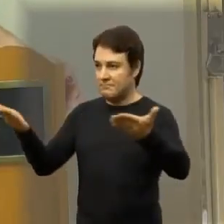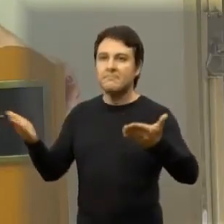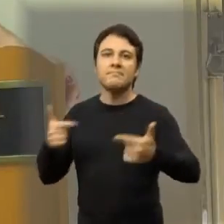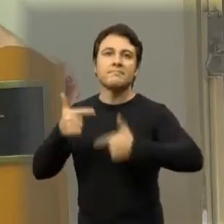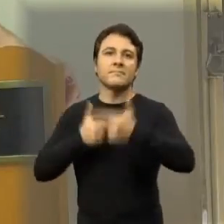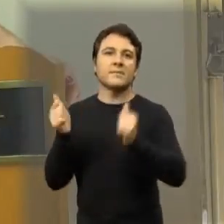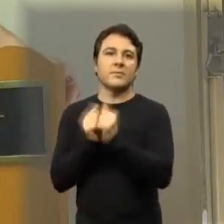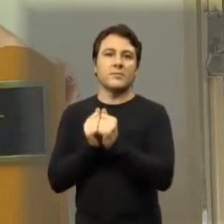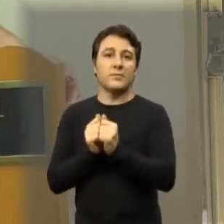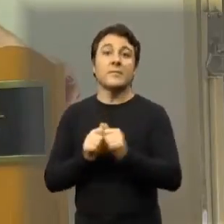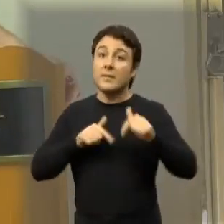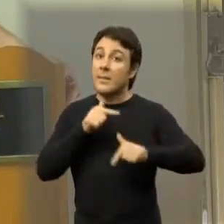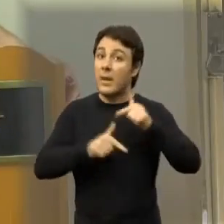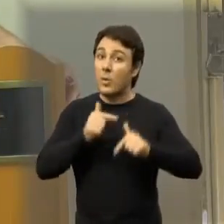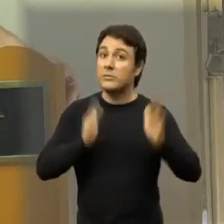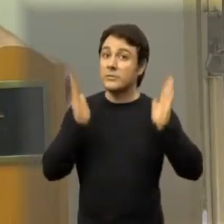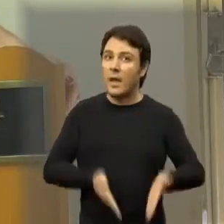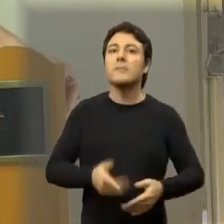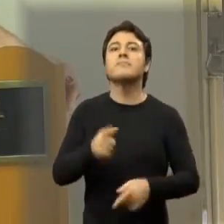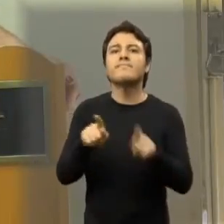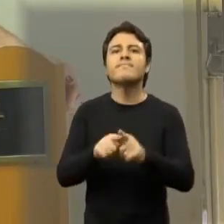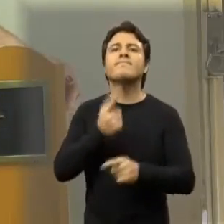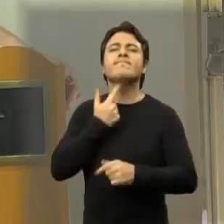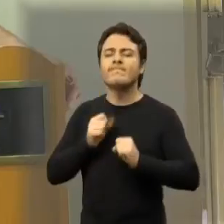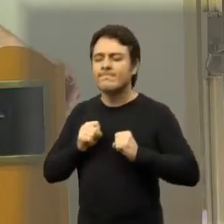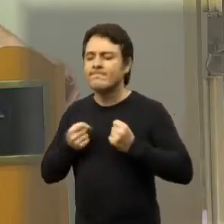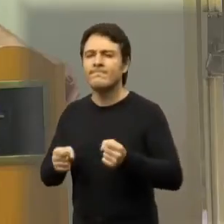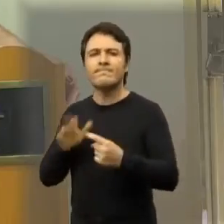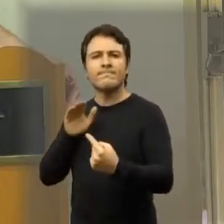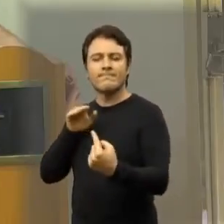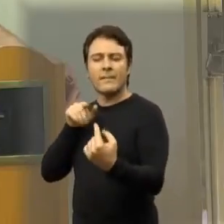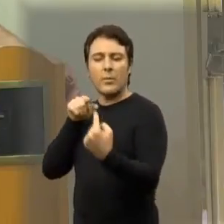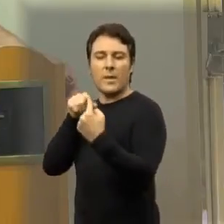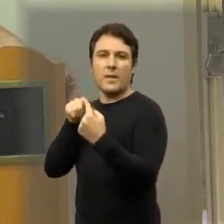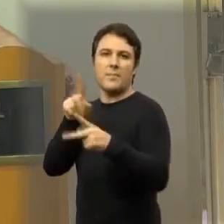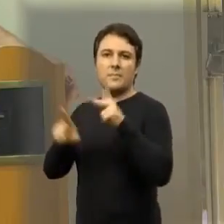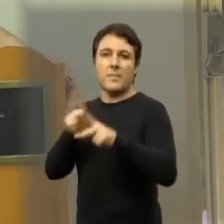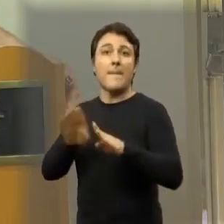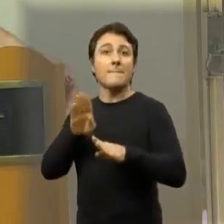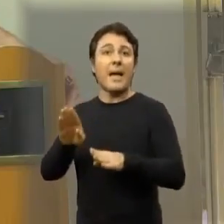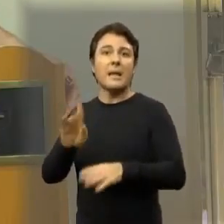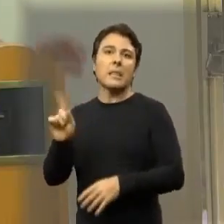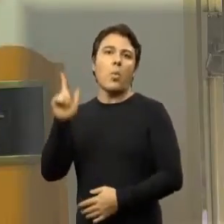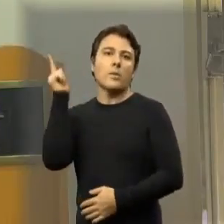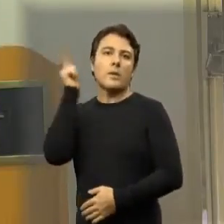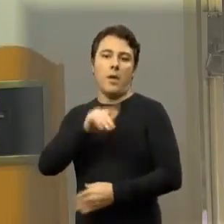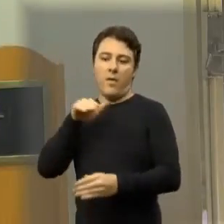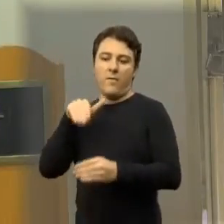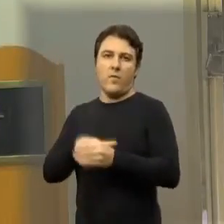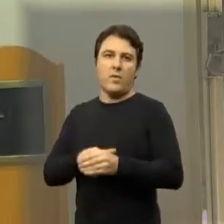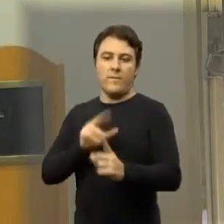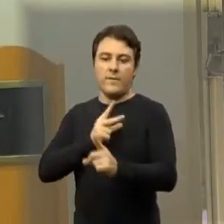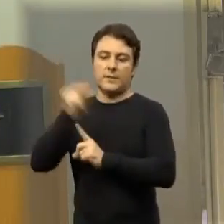legislatura, que trabalharam e se empenharam para a população, mas que também não tiveram êxito